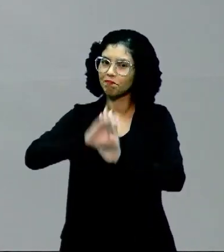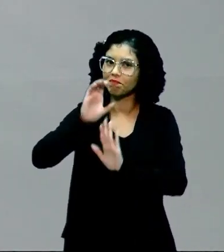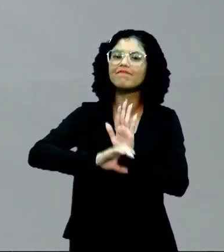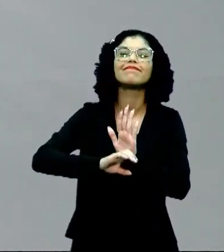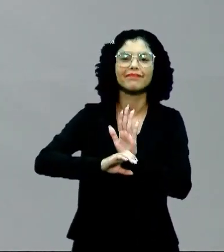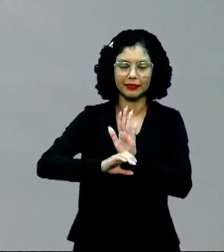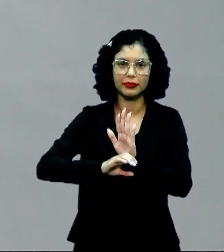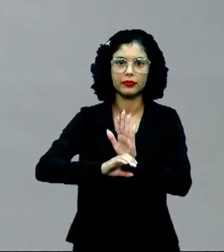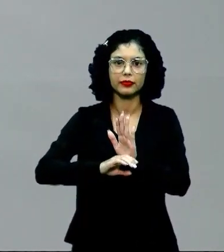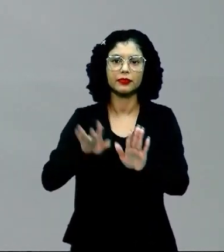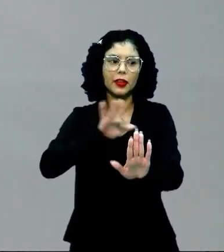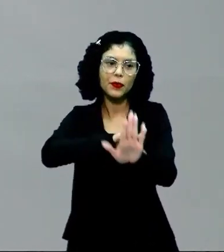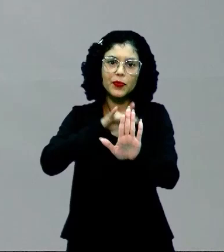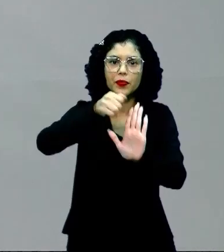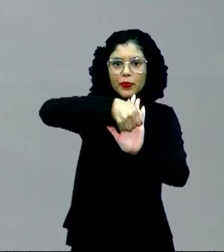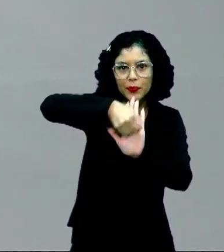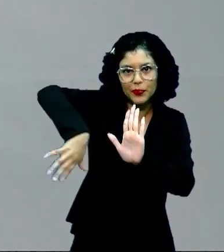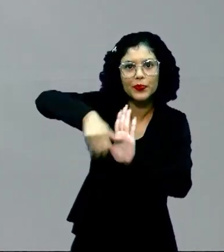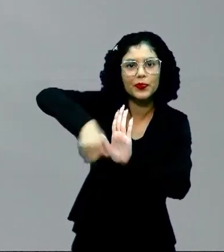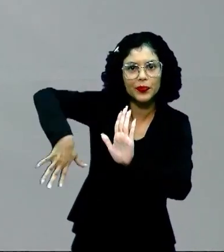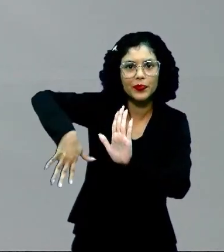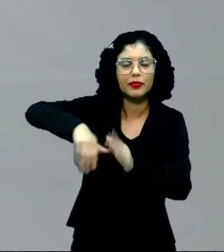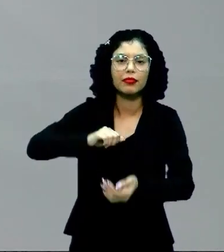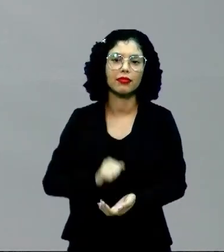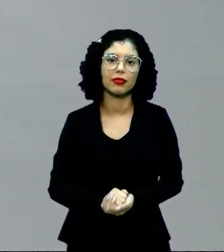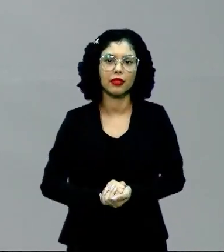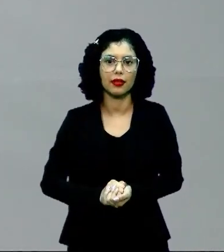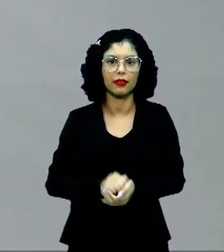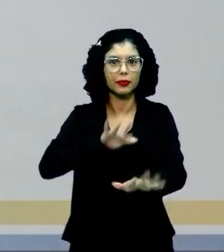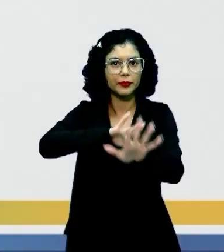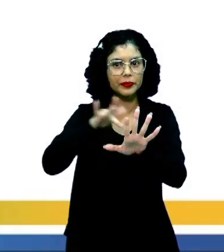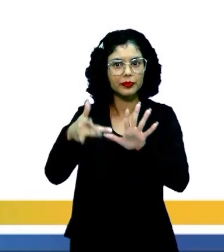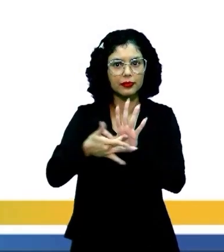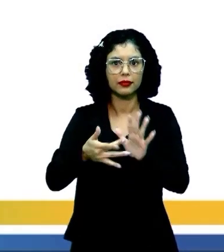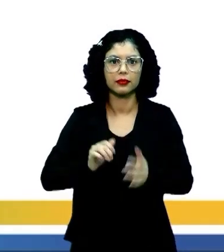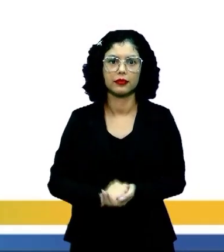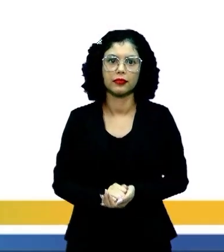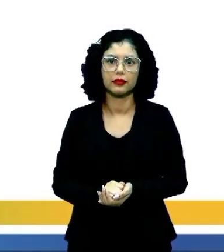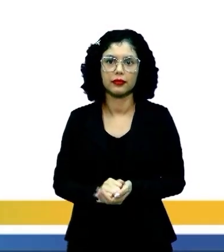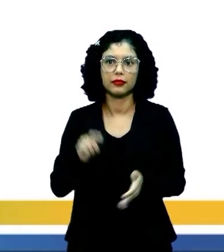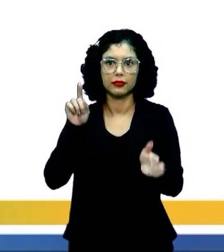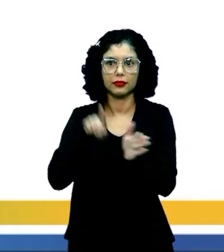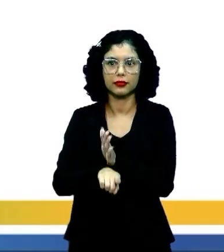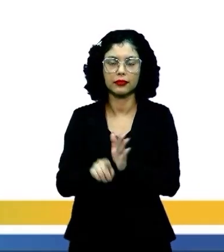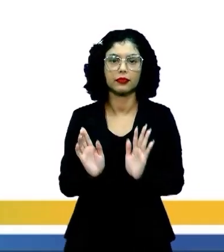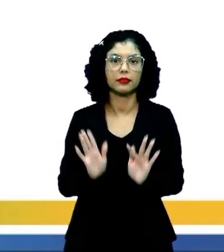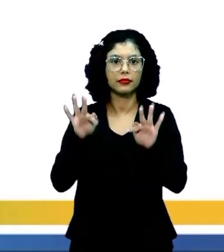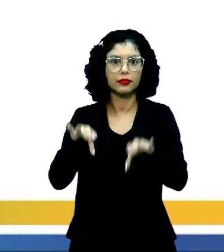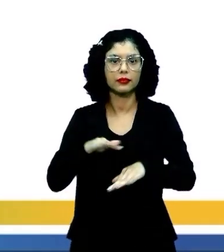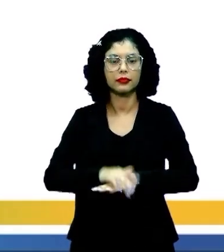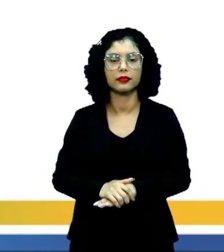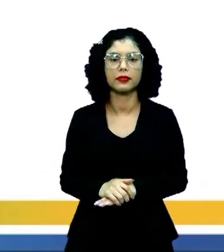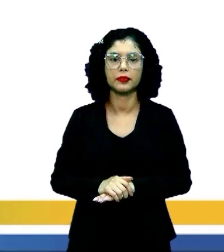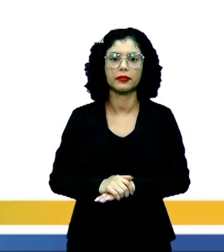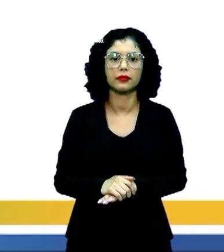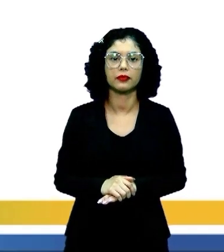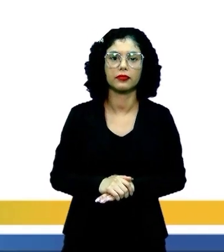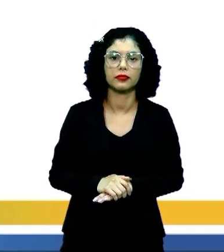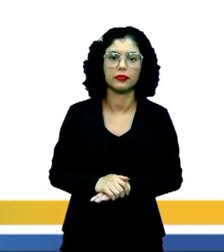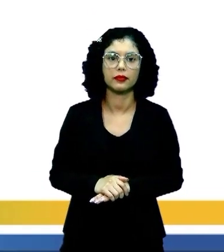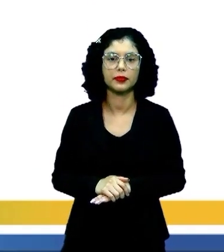maravilhoso de figura de linguagem, né, que é a metáfora. Nós vamos à questão, para a gente encerrar,